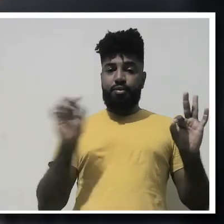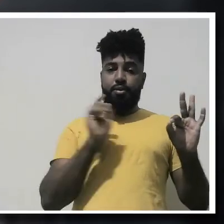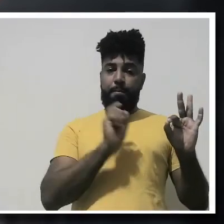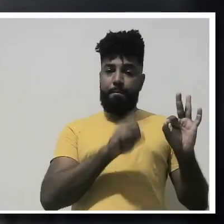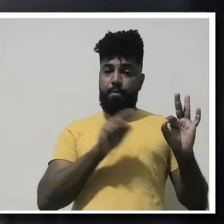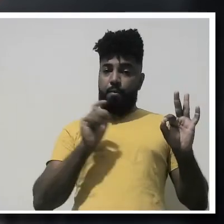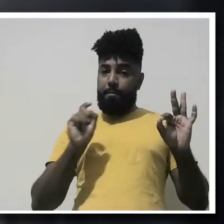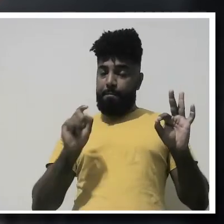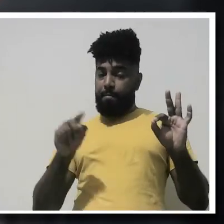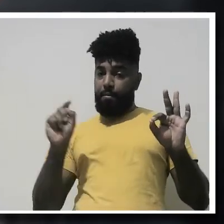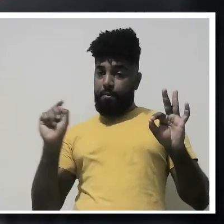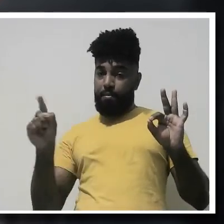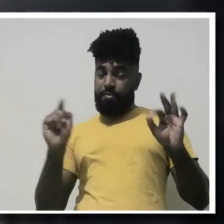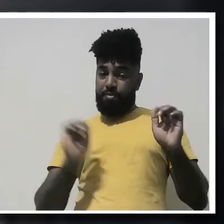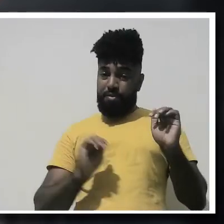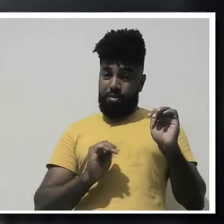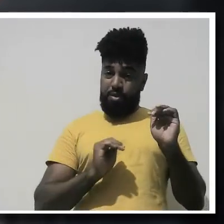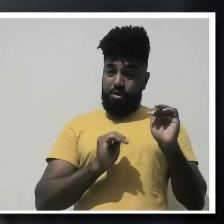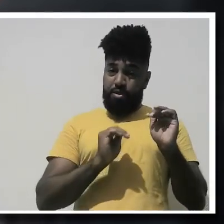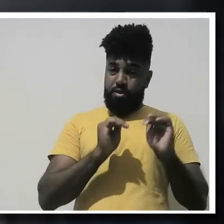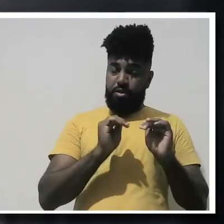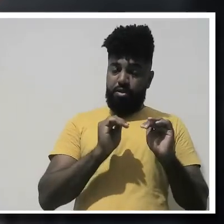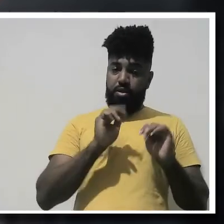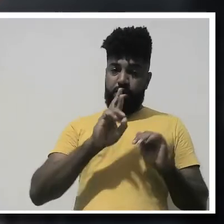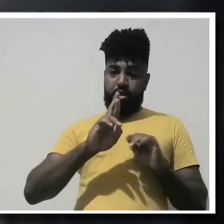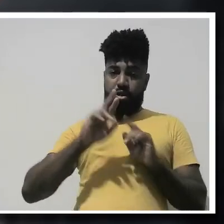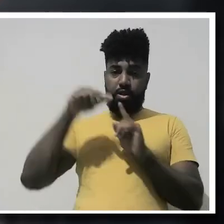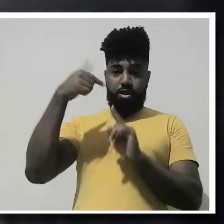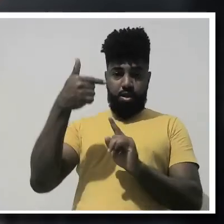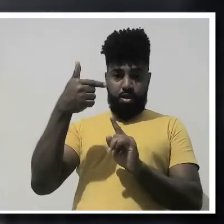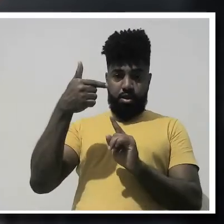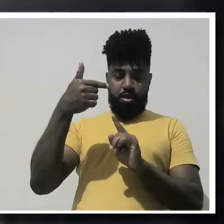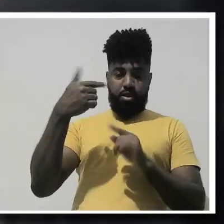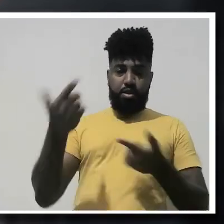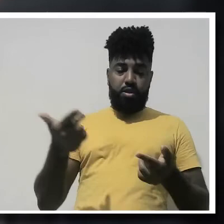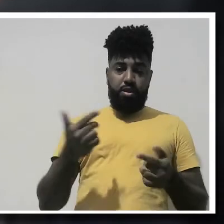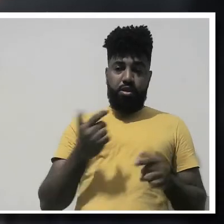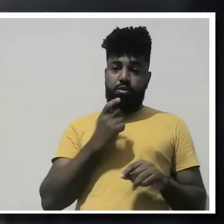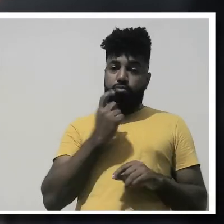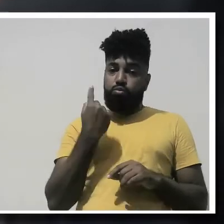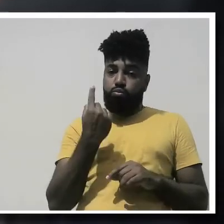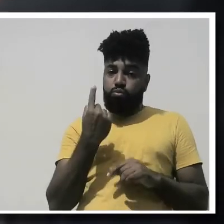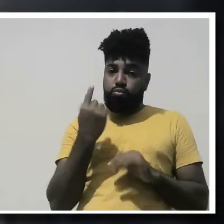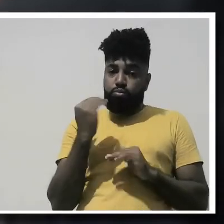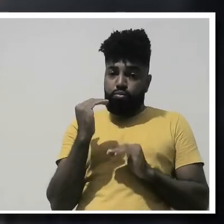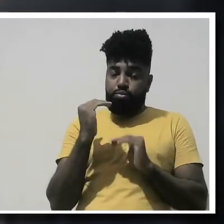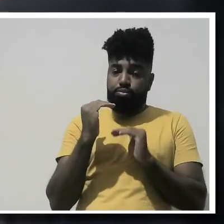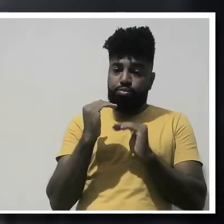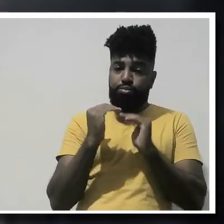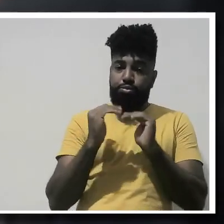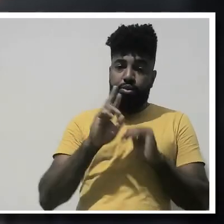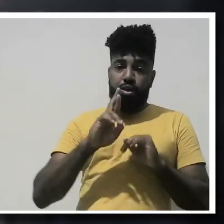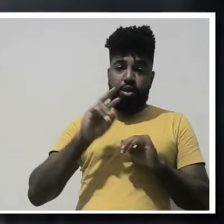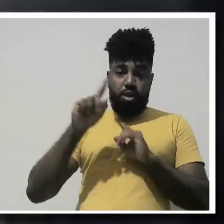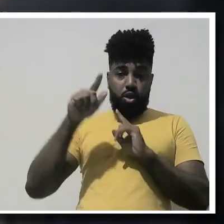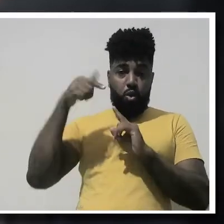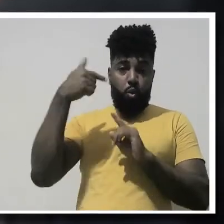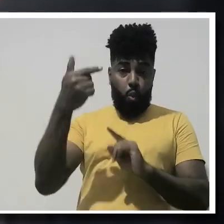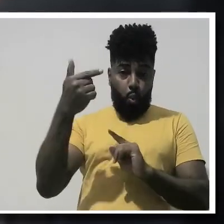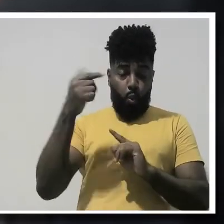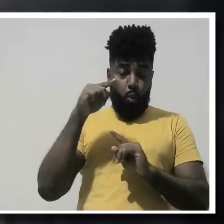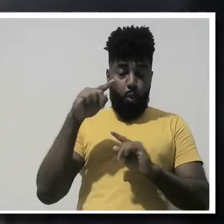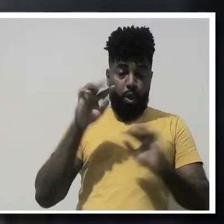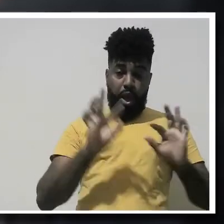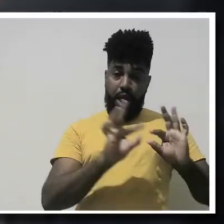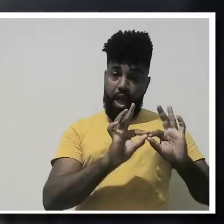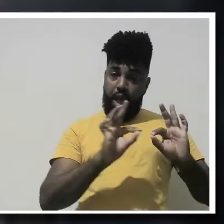muito bem dos pontos, a gente tem um parâmetro chamado de r². Quanto mais próximo de 1 esse r², mais